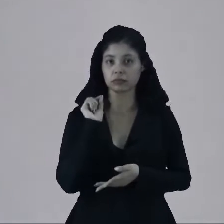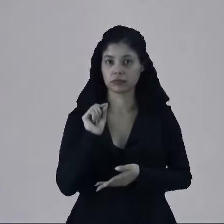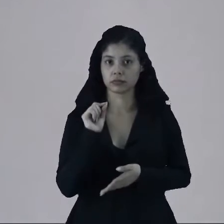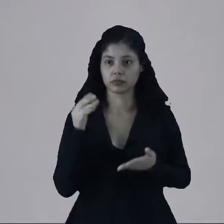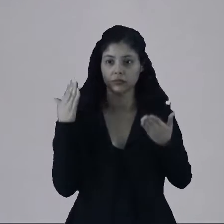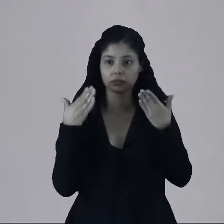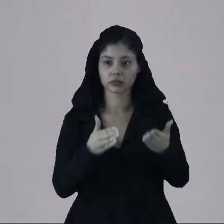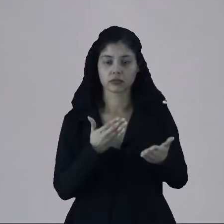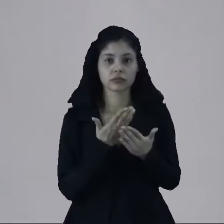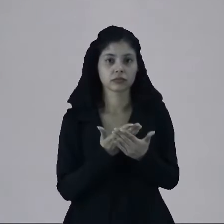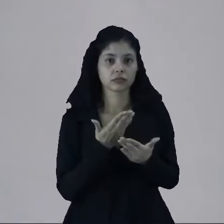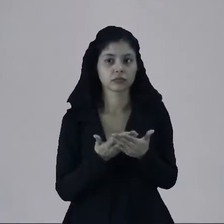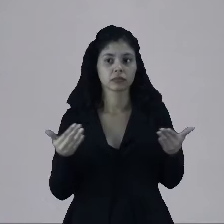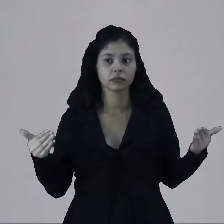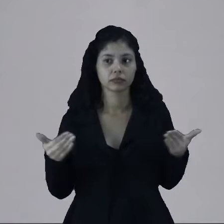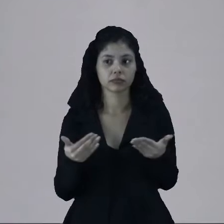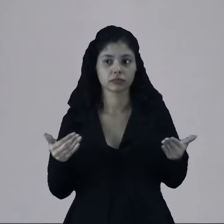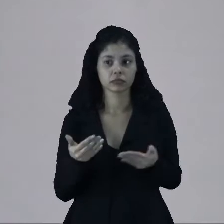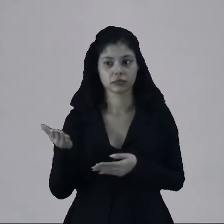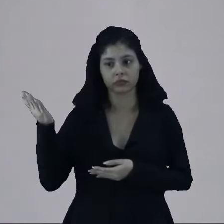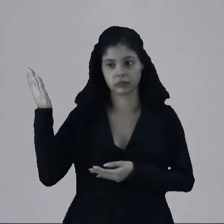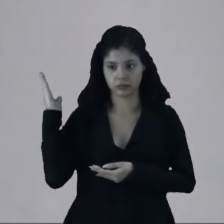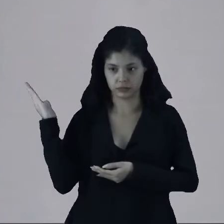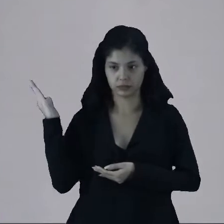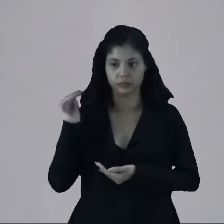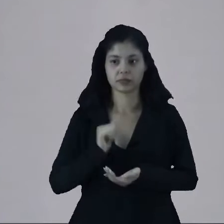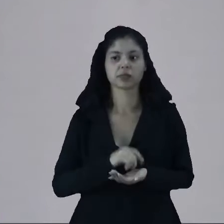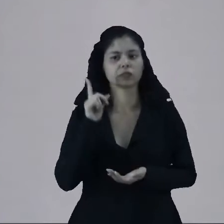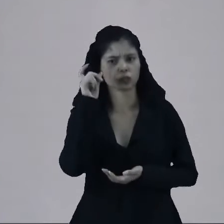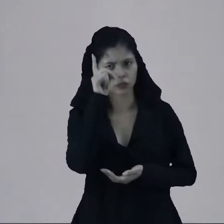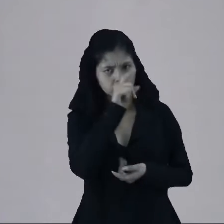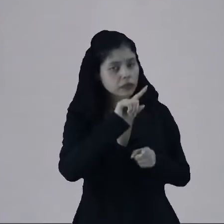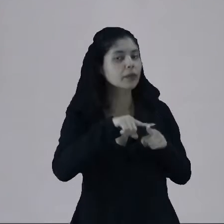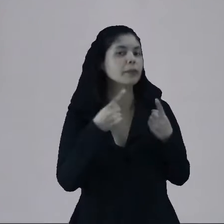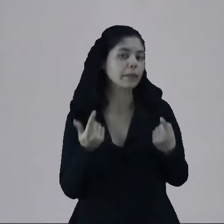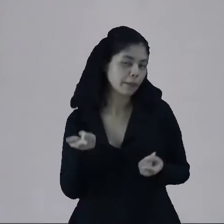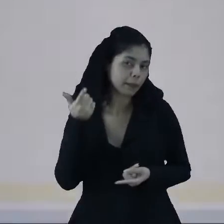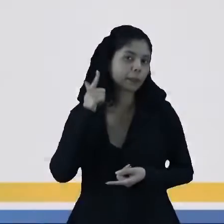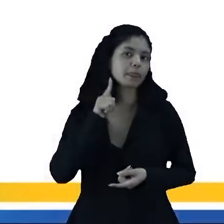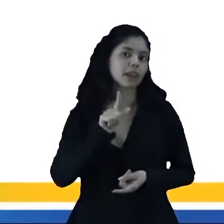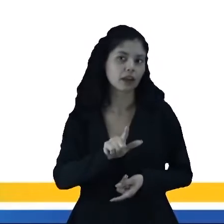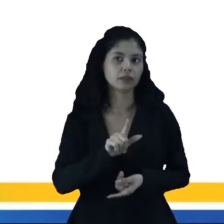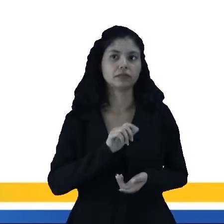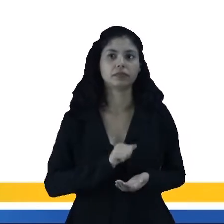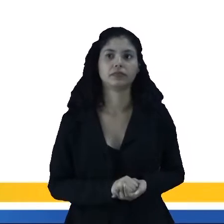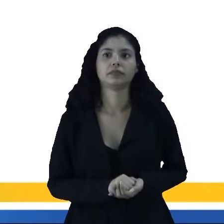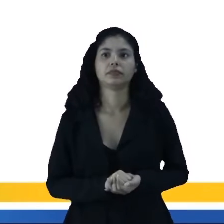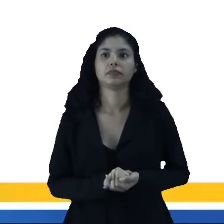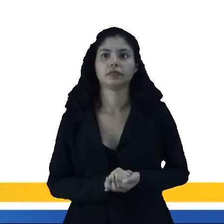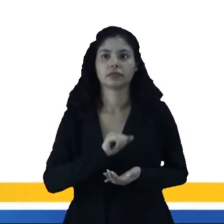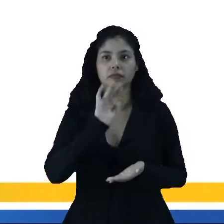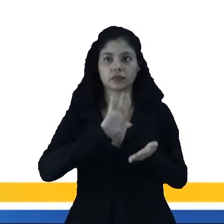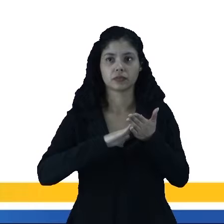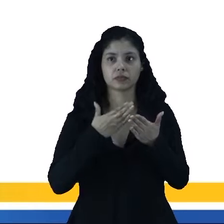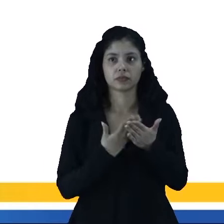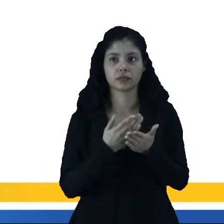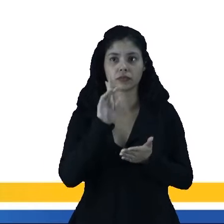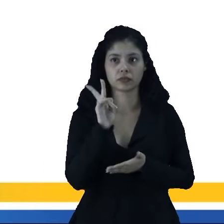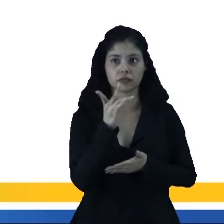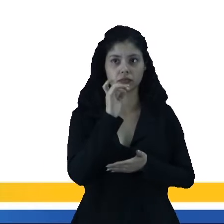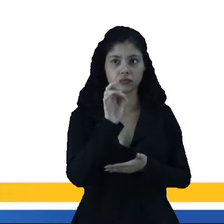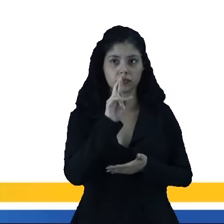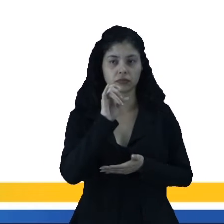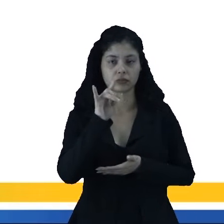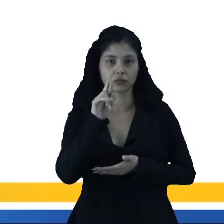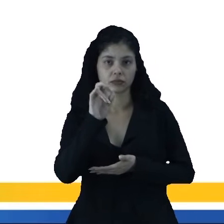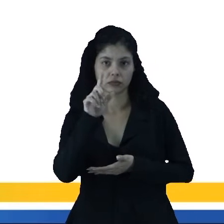é o objetivo da aula de hoje? Esse objetivo vai ser difícil, mas a gente vai alcançar, é a interpretação